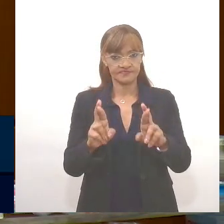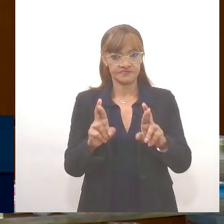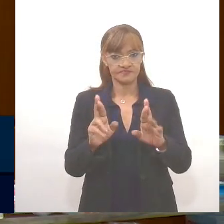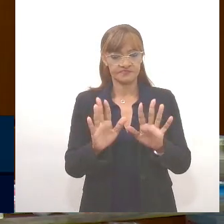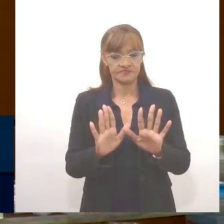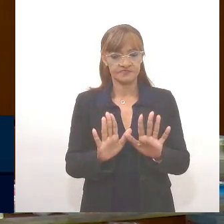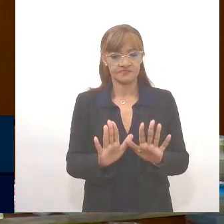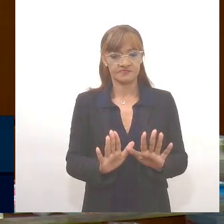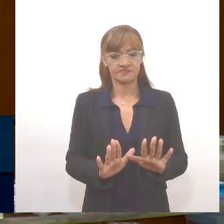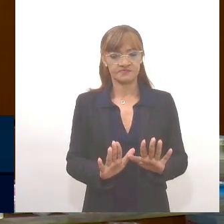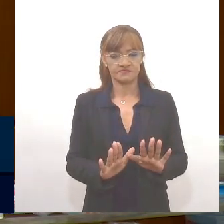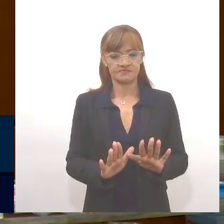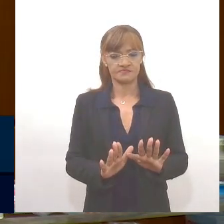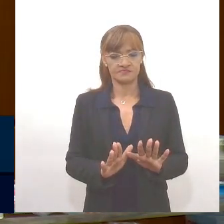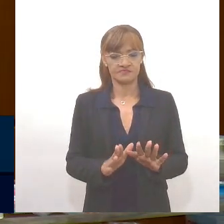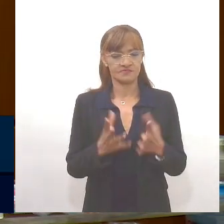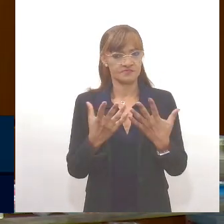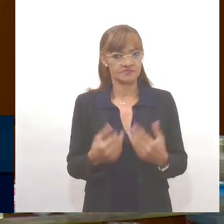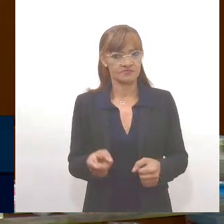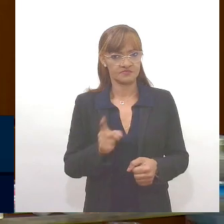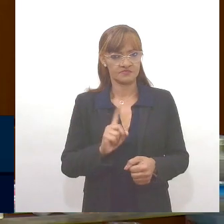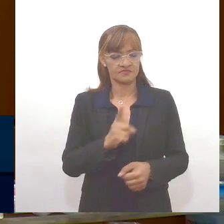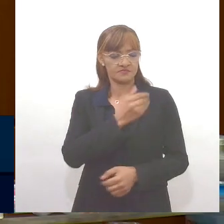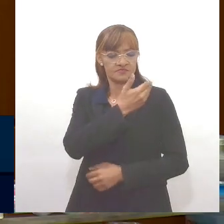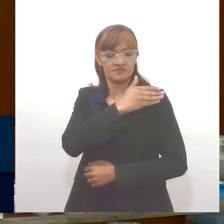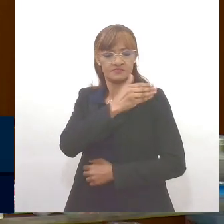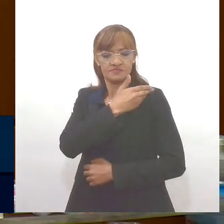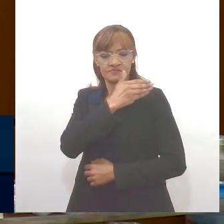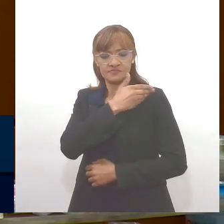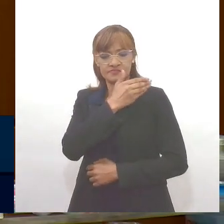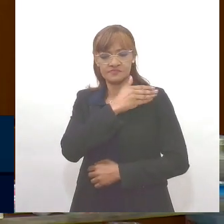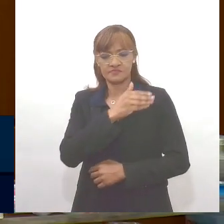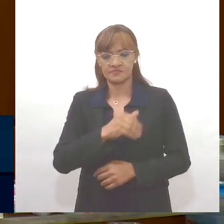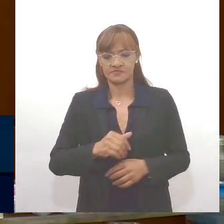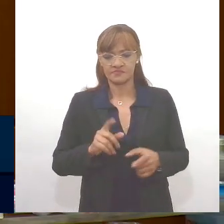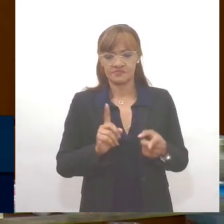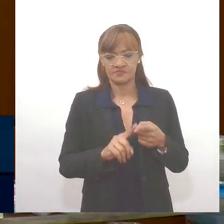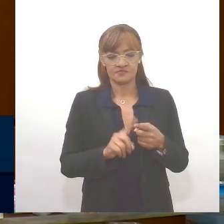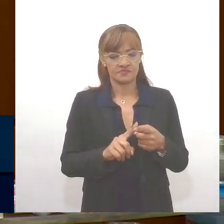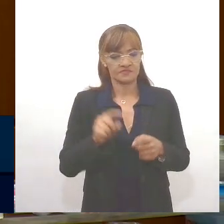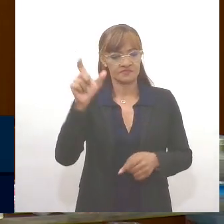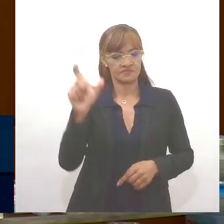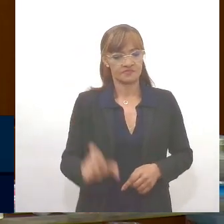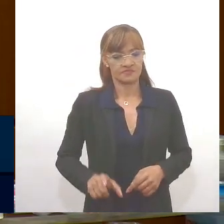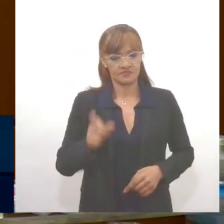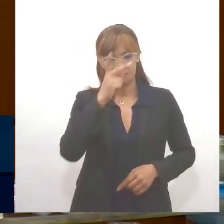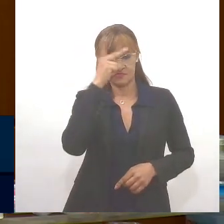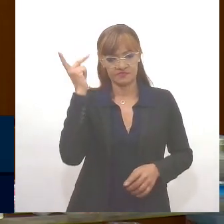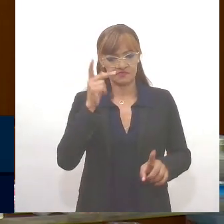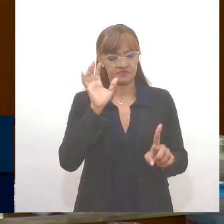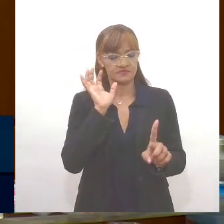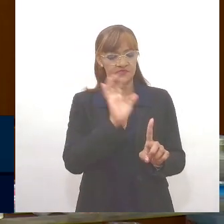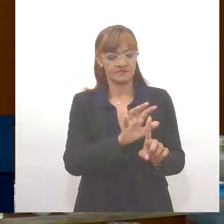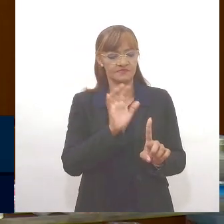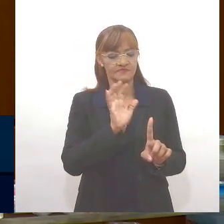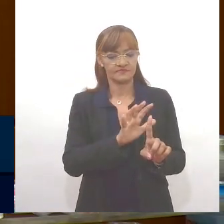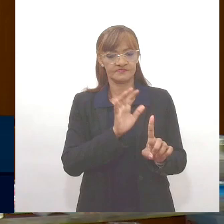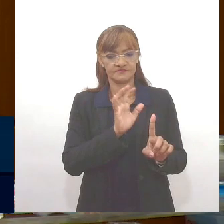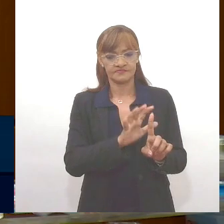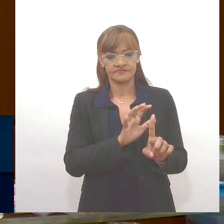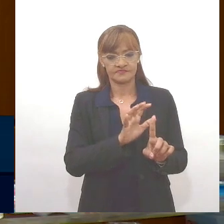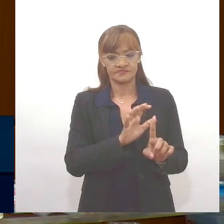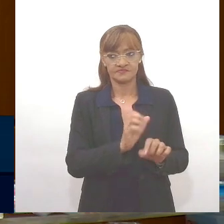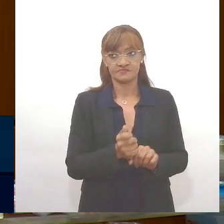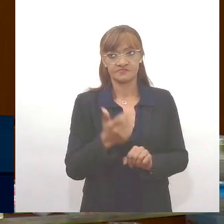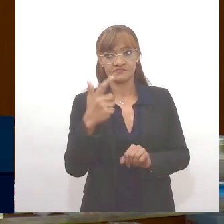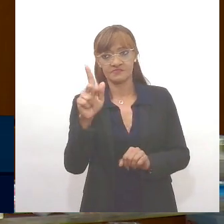discriminatório principalmente vindo de uma pessoa que influencia né outras pessoas usando